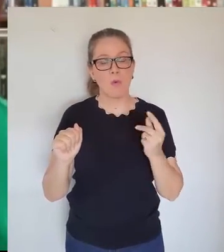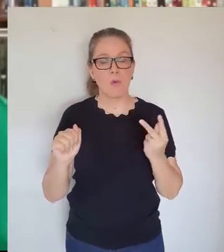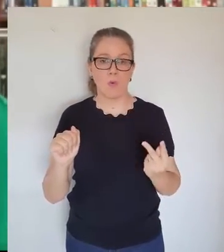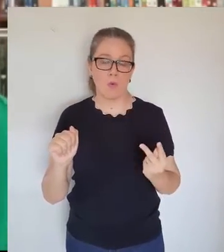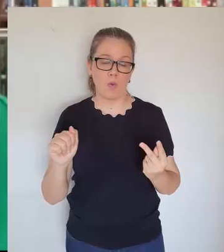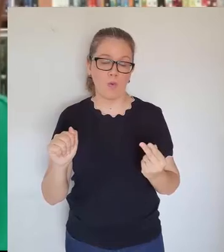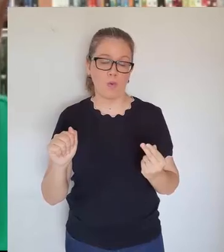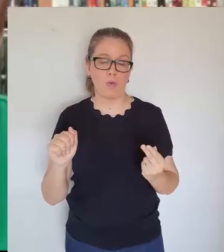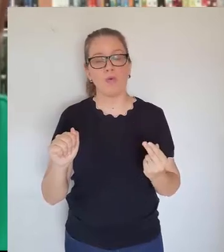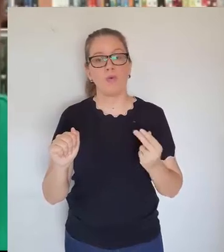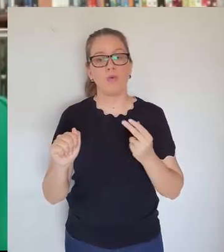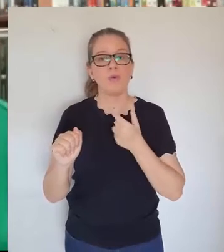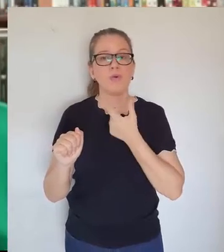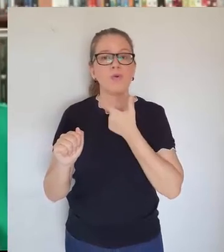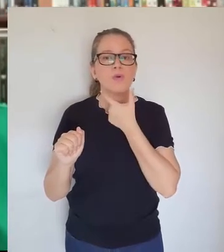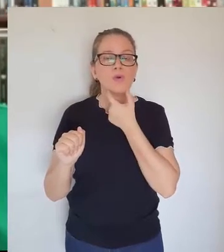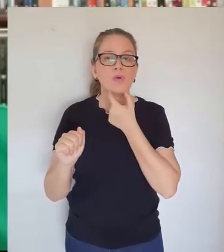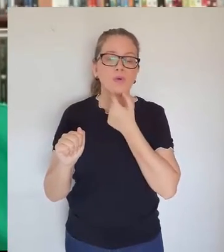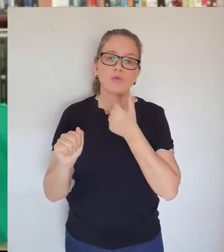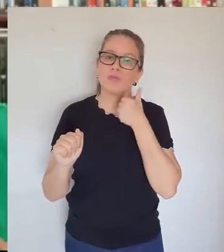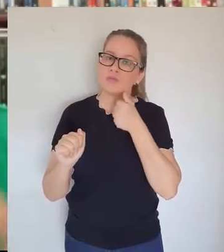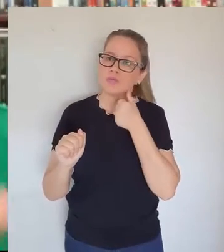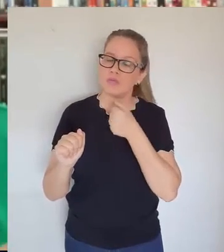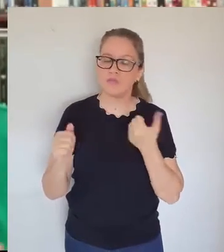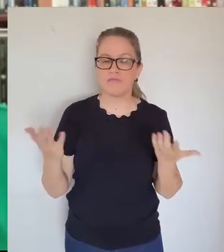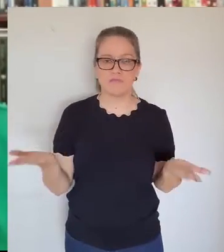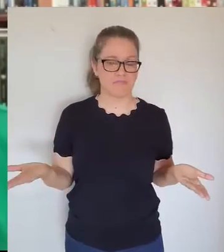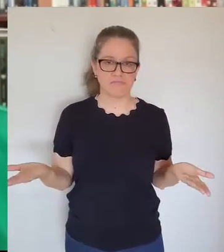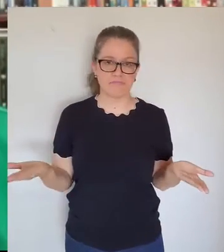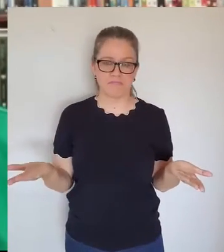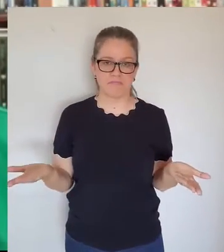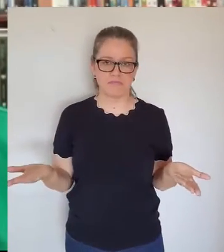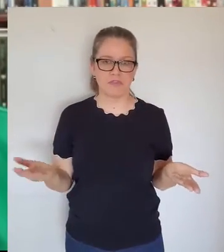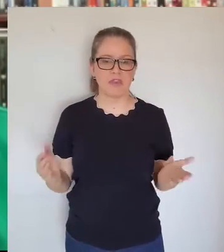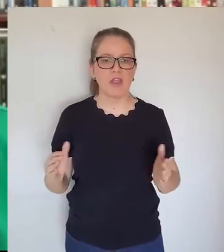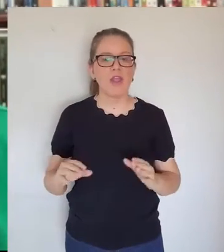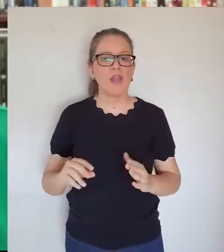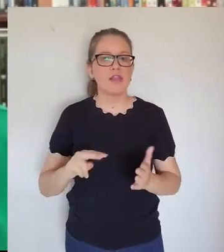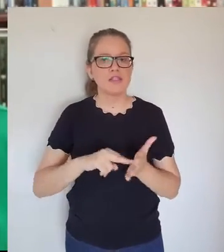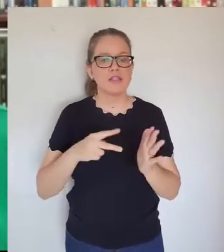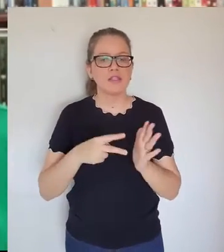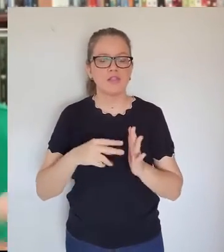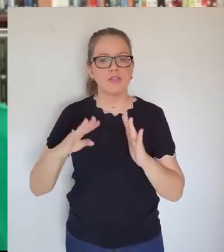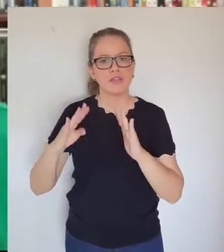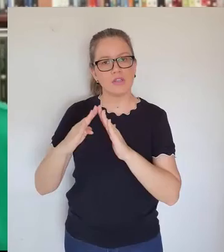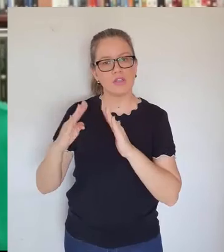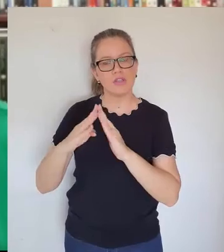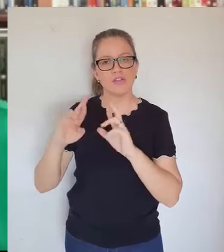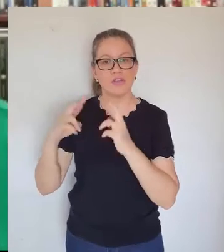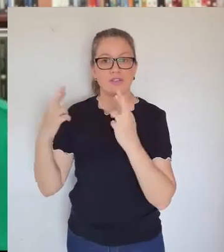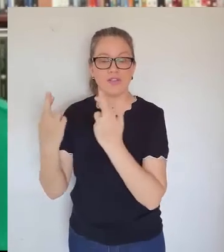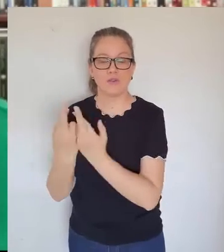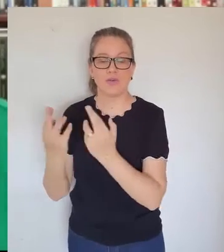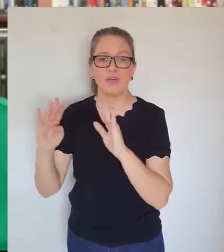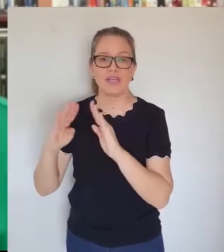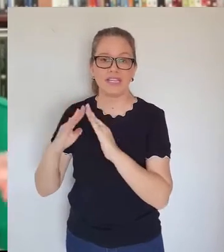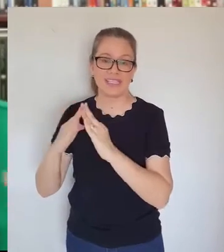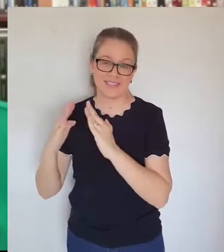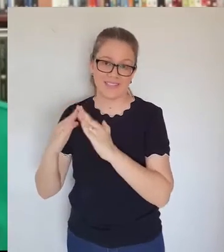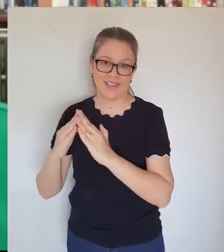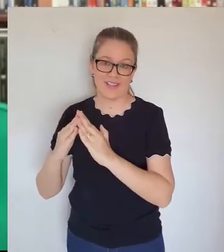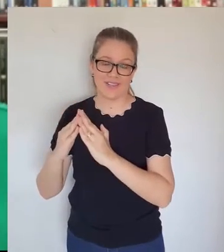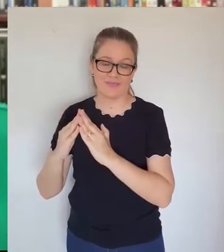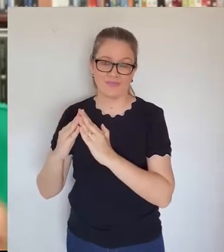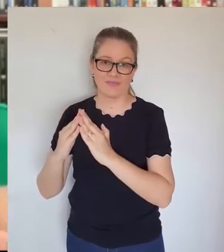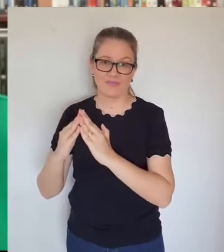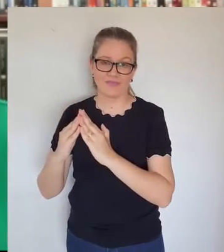na casa dela, mas uma tradução mais literal é a igreja que se reúne em sua casa. Então, na